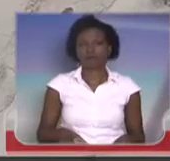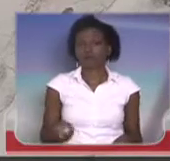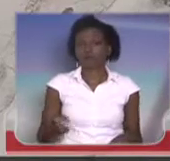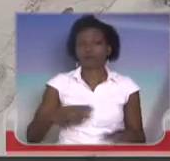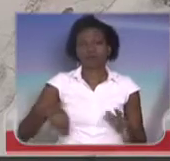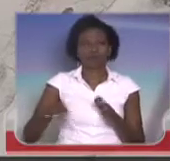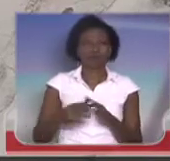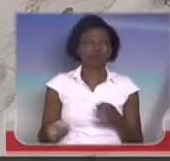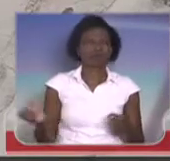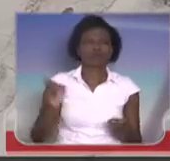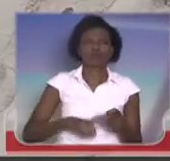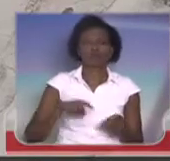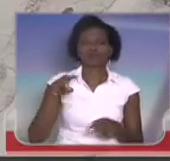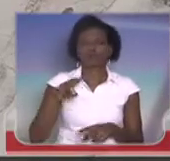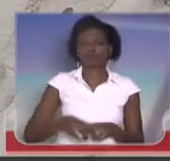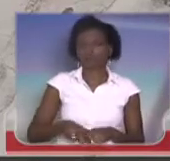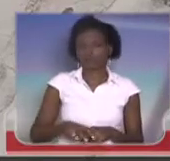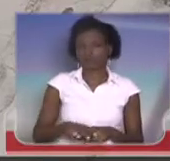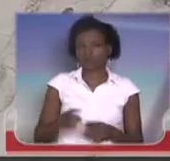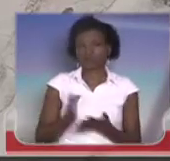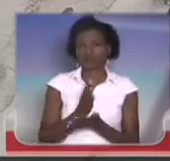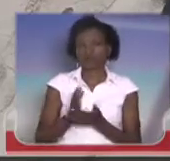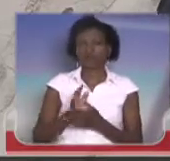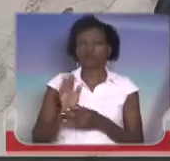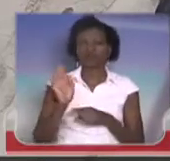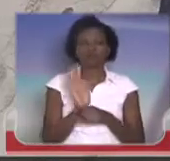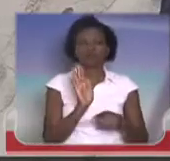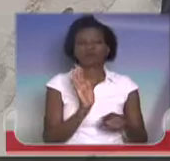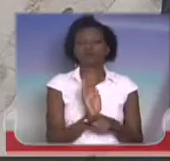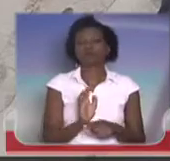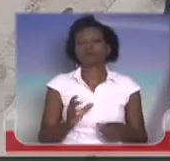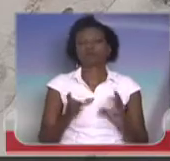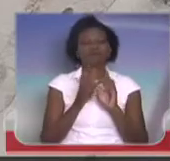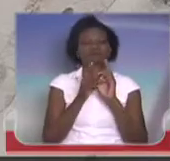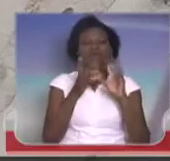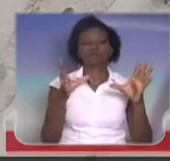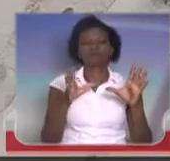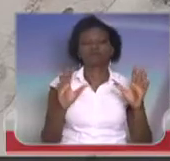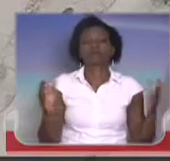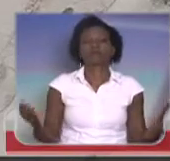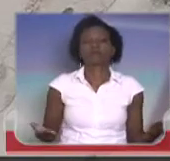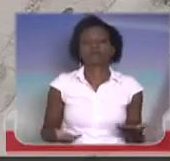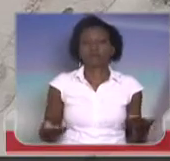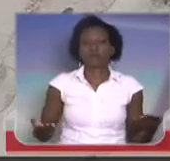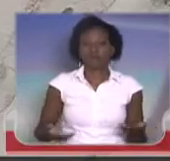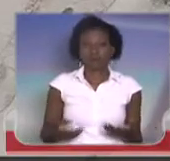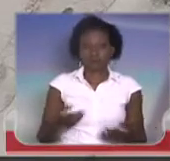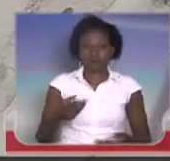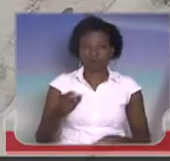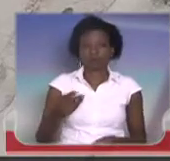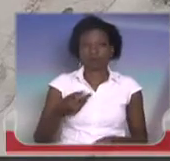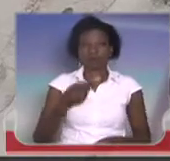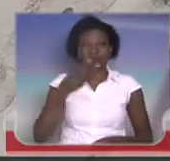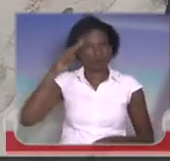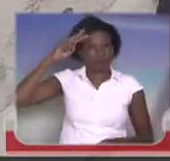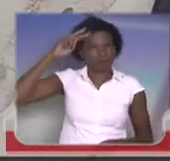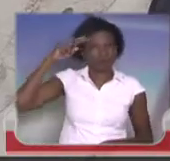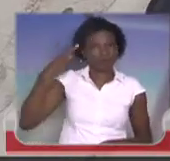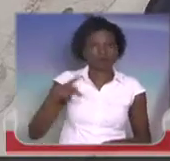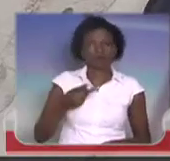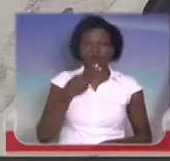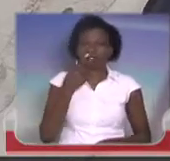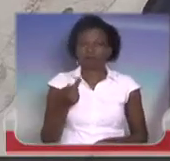os defensores da democracia, da liberdade. Agora, eu queria trazer essa história desse menino aqui hoje, porque segunda-feira passada, dia 26,